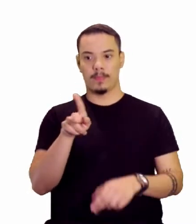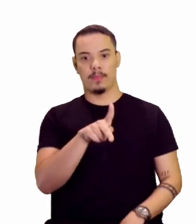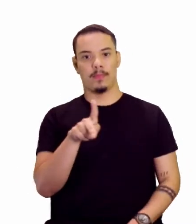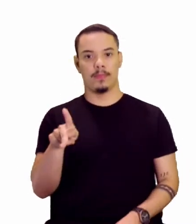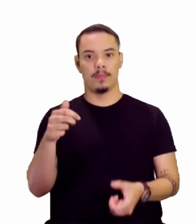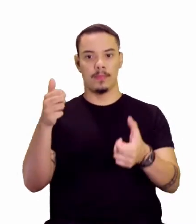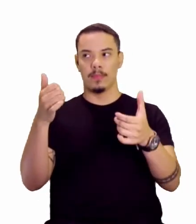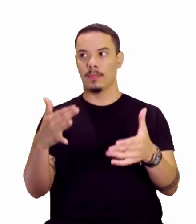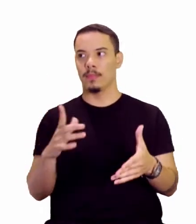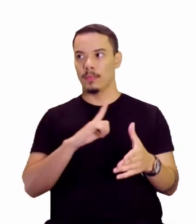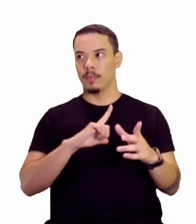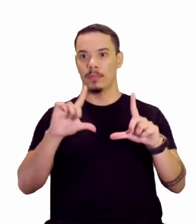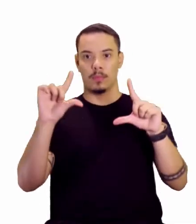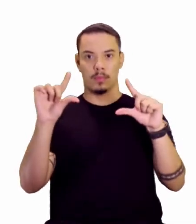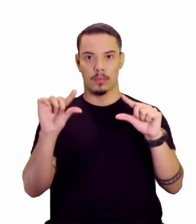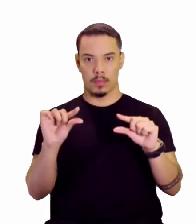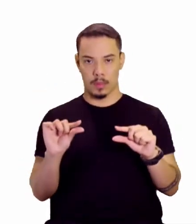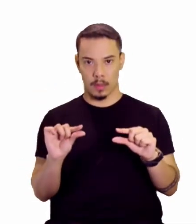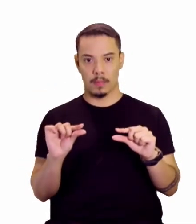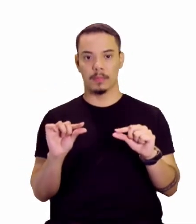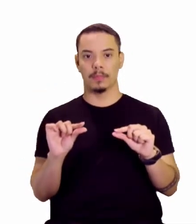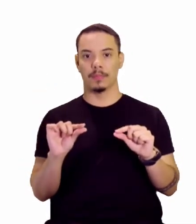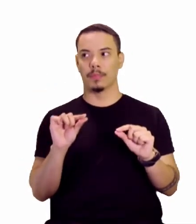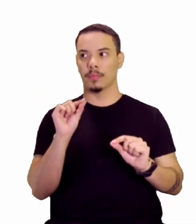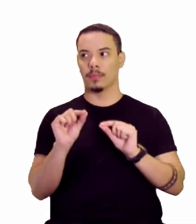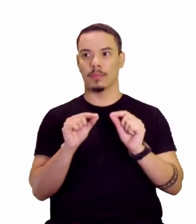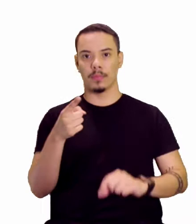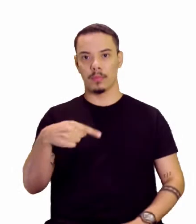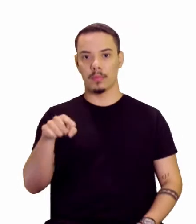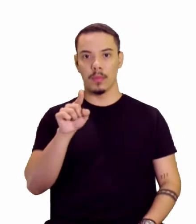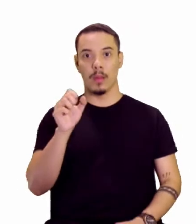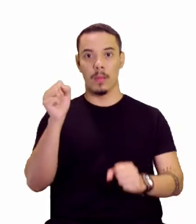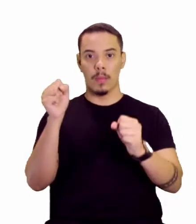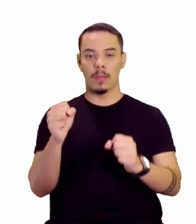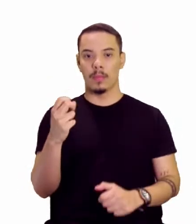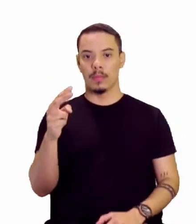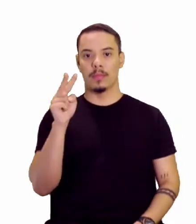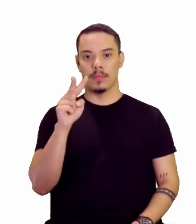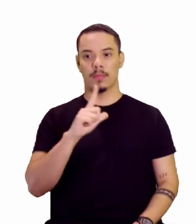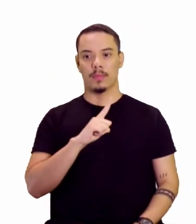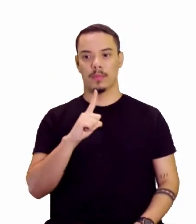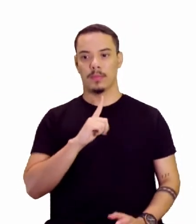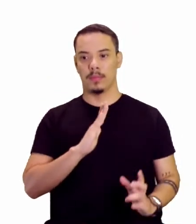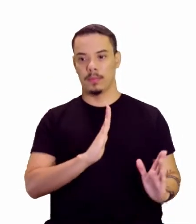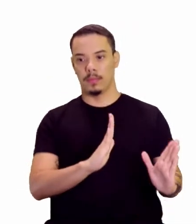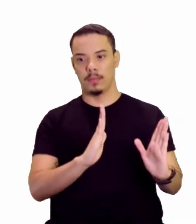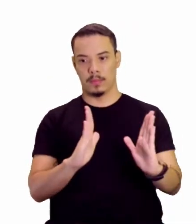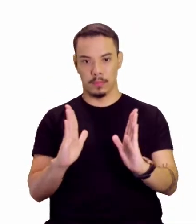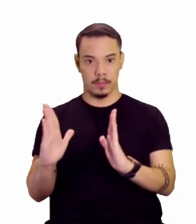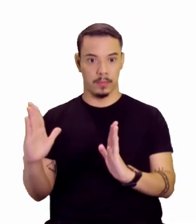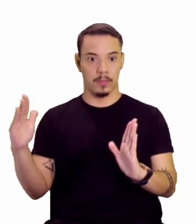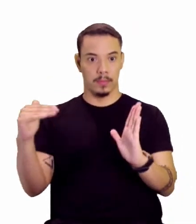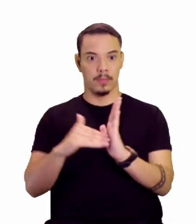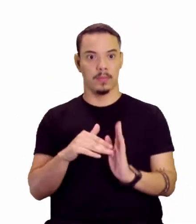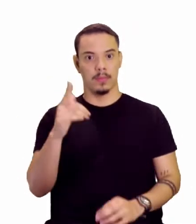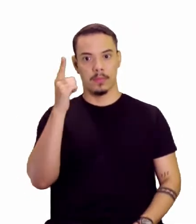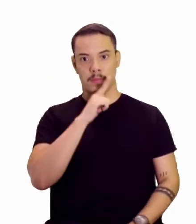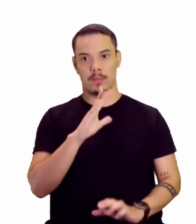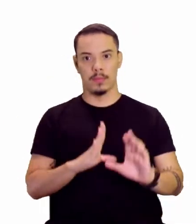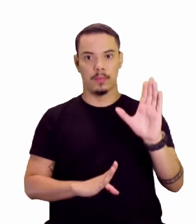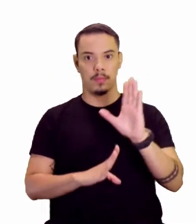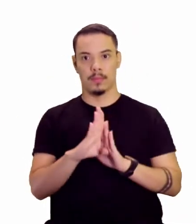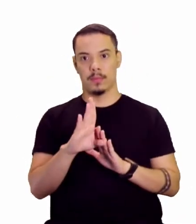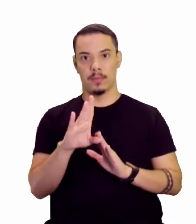uma diminuição, vocês podem ver, entre esses intervalos da fotografia, até atingir um ponto alto aqui, né,